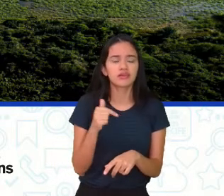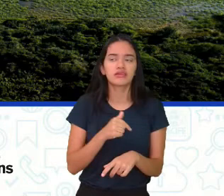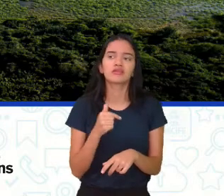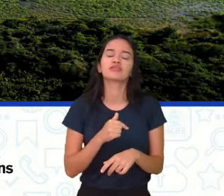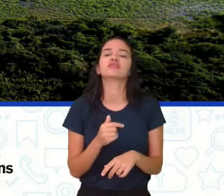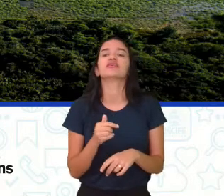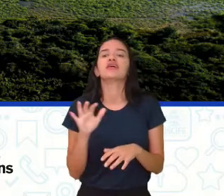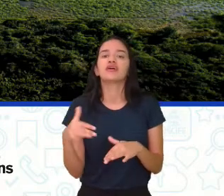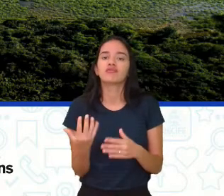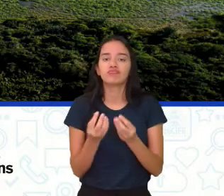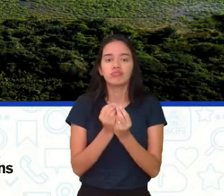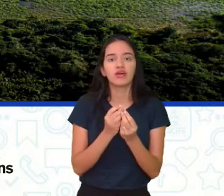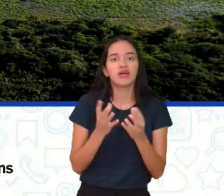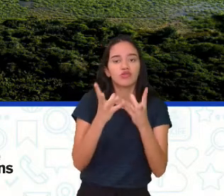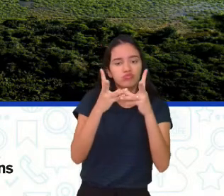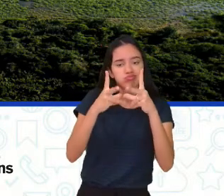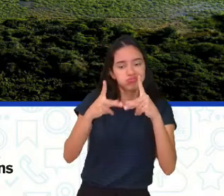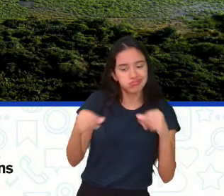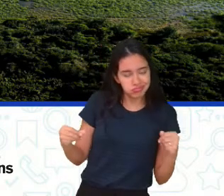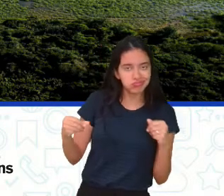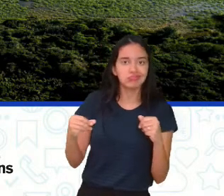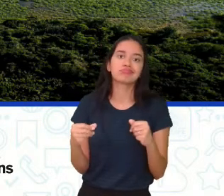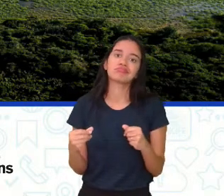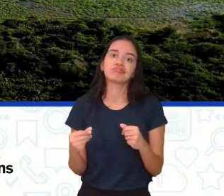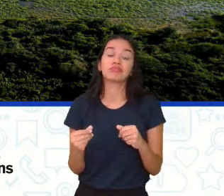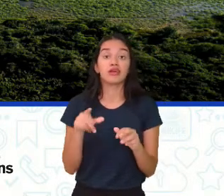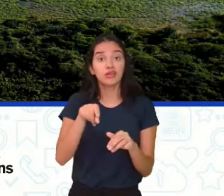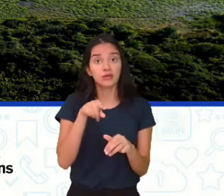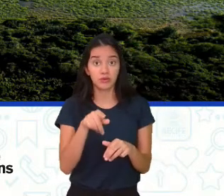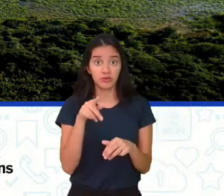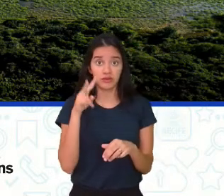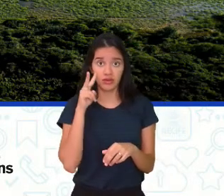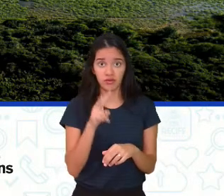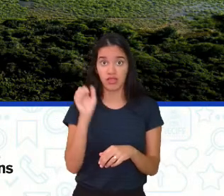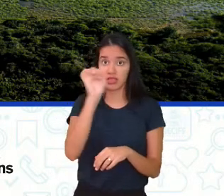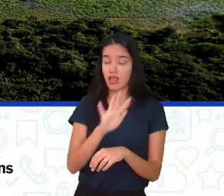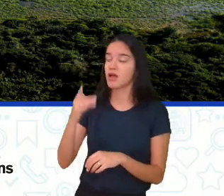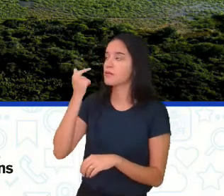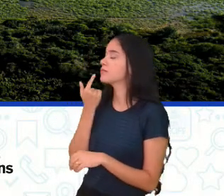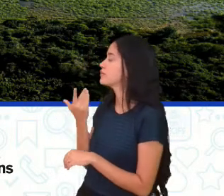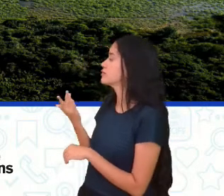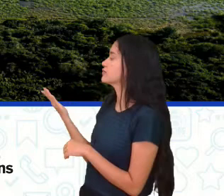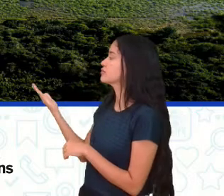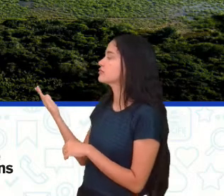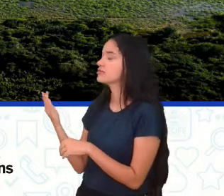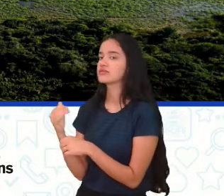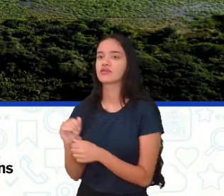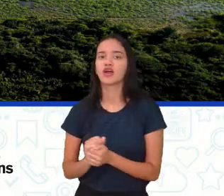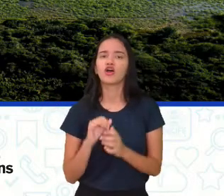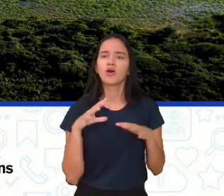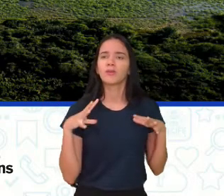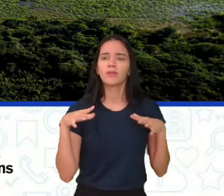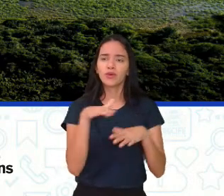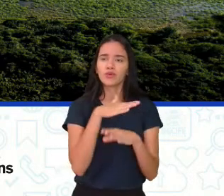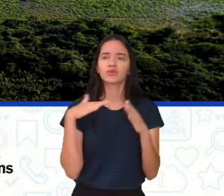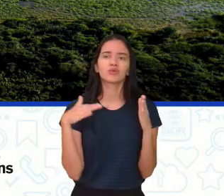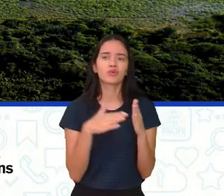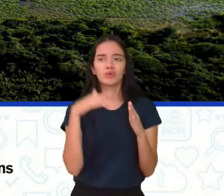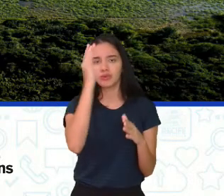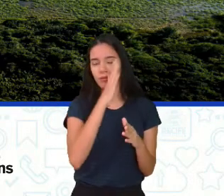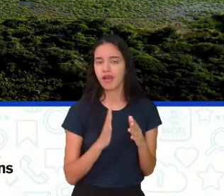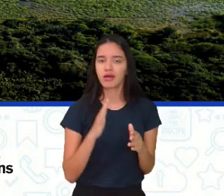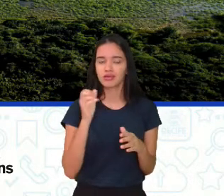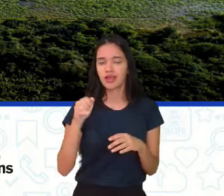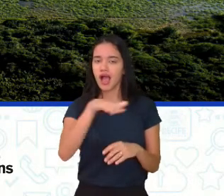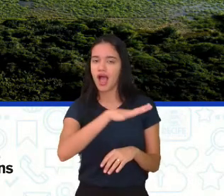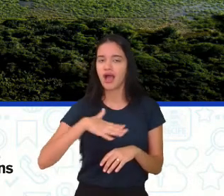degradar, aí já se foi a nossa caatinga, né, pessoal? Então você vê na imagem aí, ó, dando um tour por todo o Brasil, tem até imagem ali do